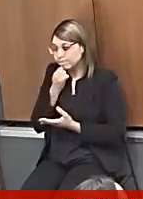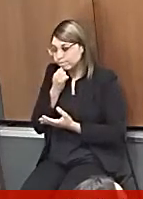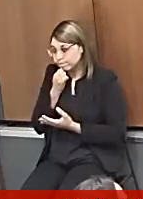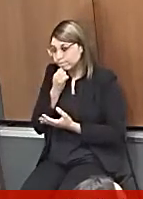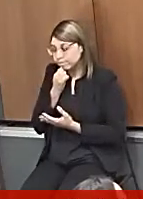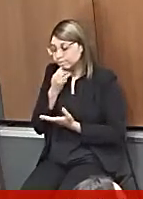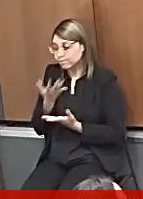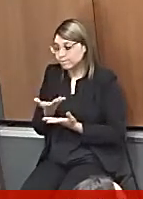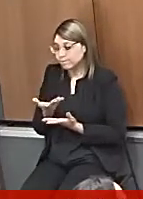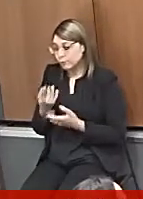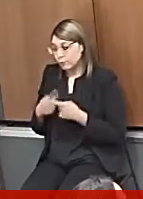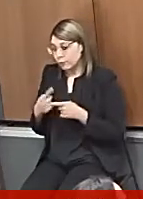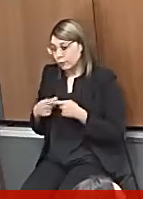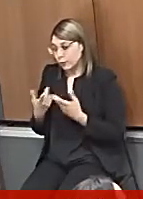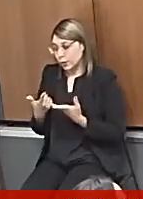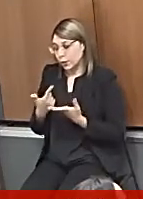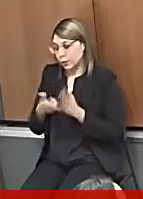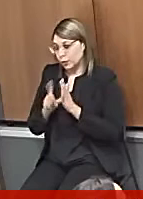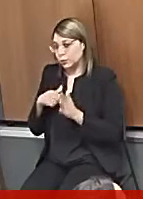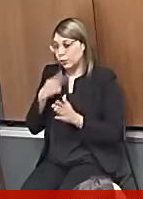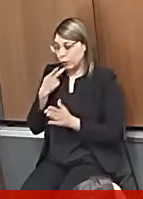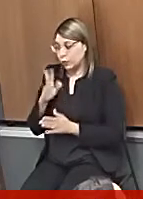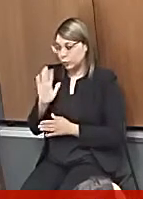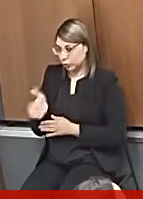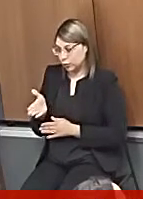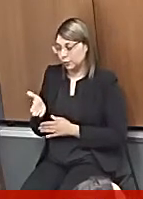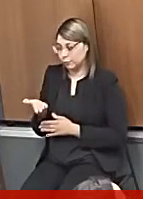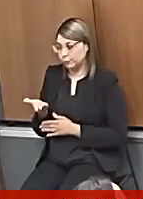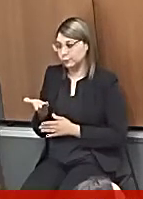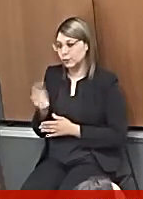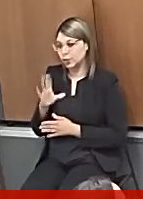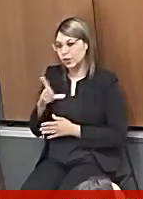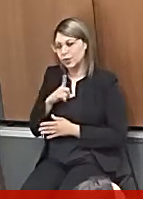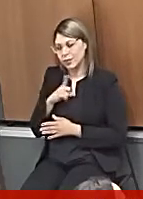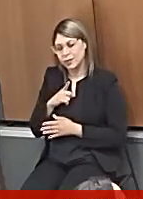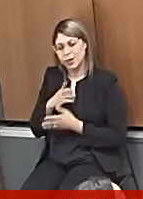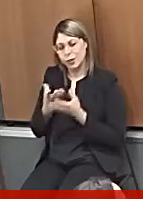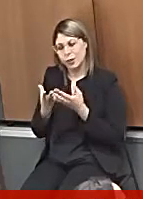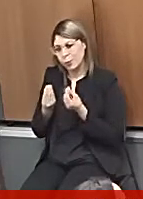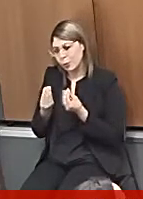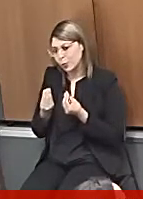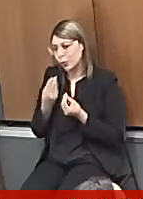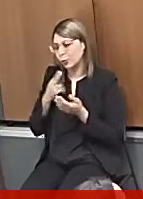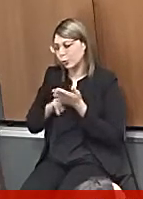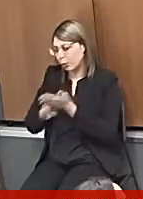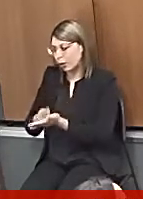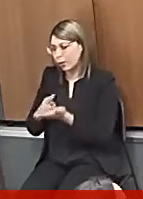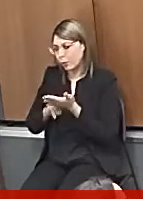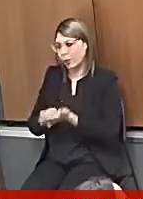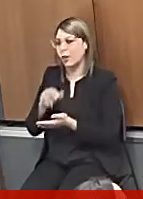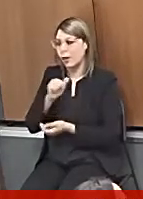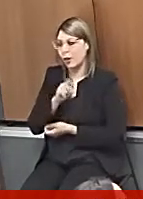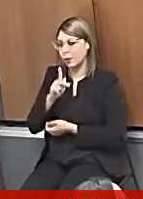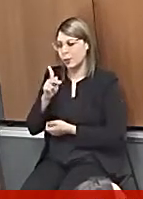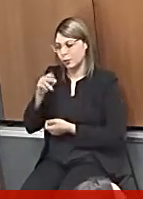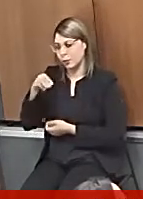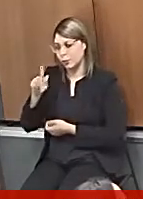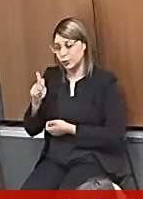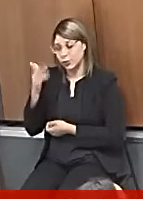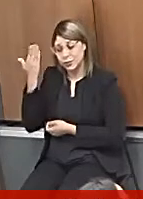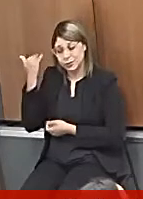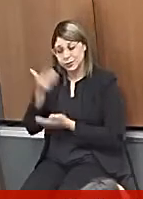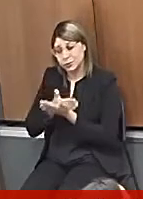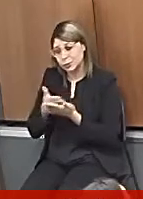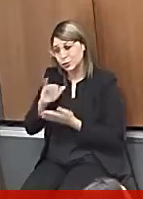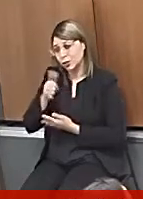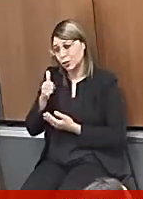porque o taxa colocar isso pra ela nós já fizemos vários protocolos através da pt mg desde janeiro